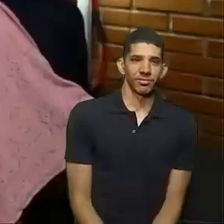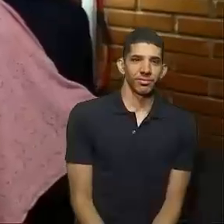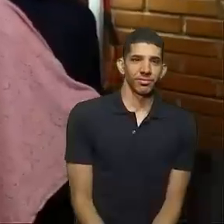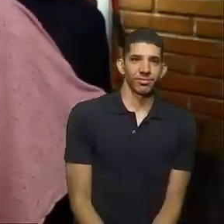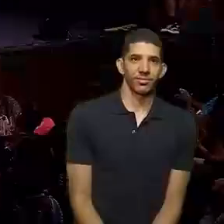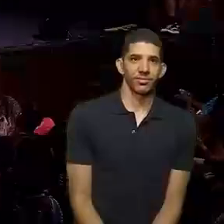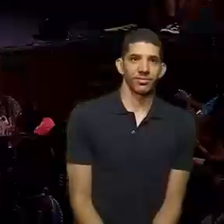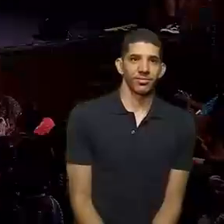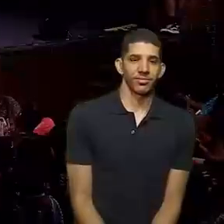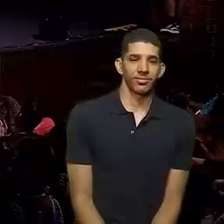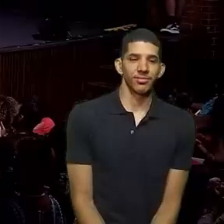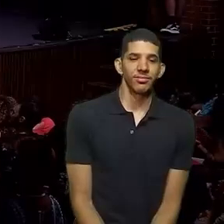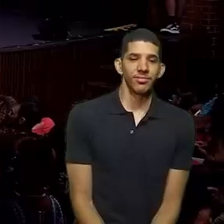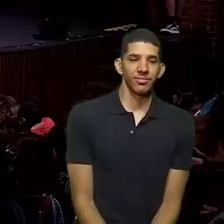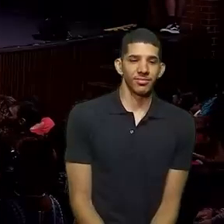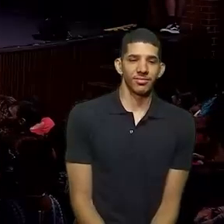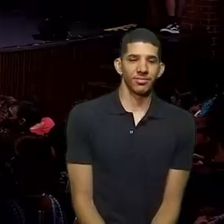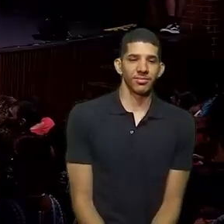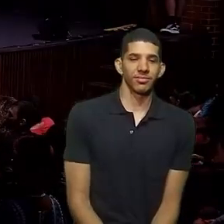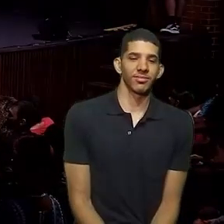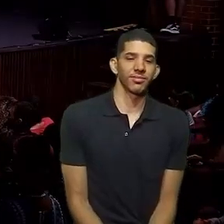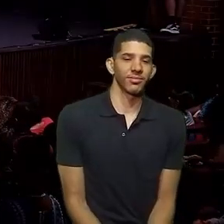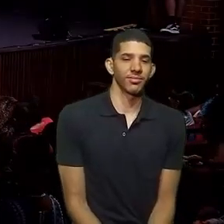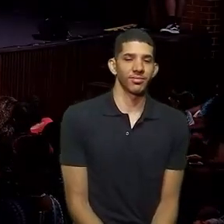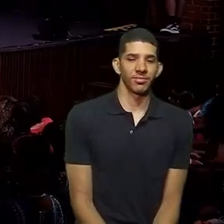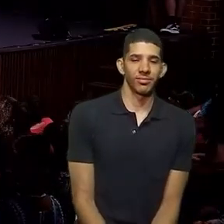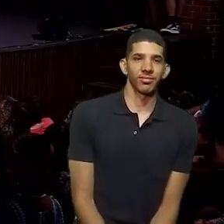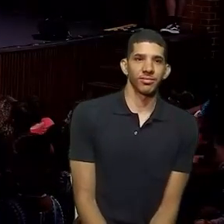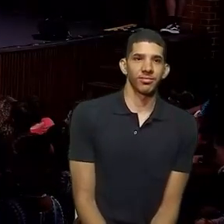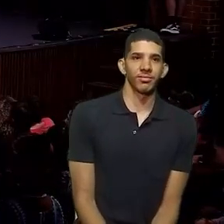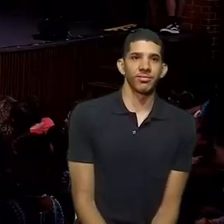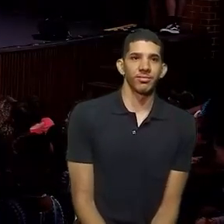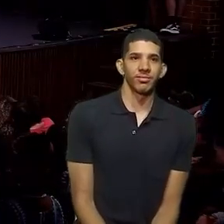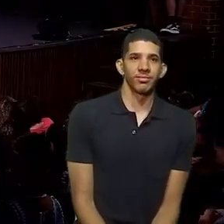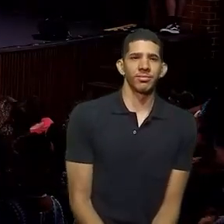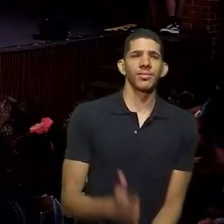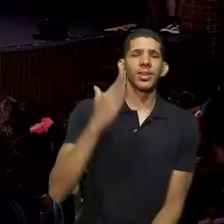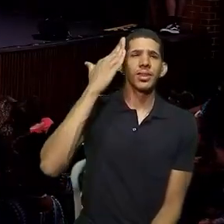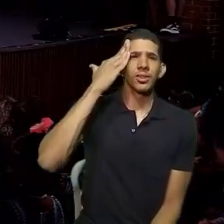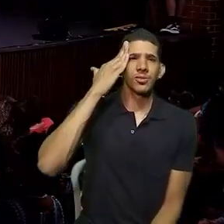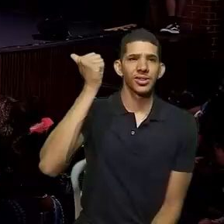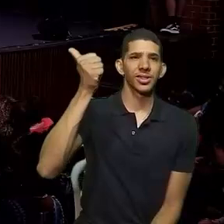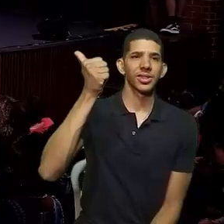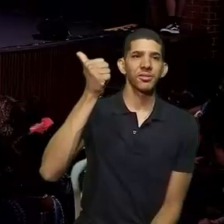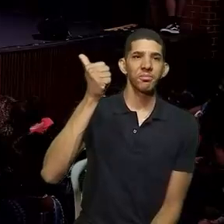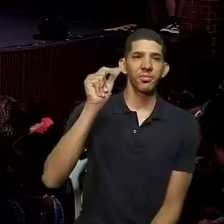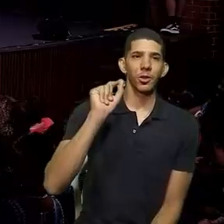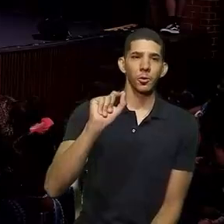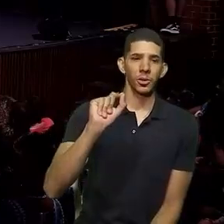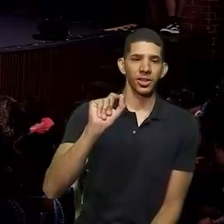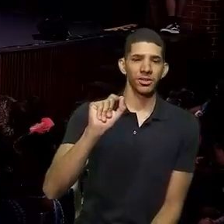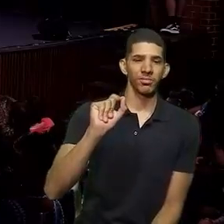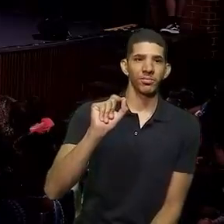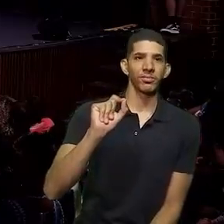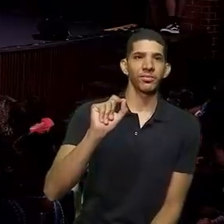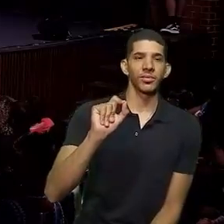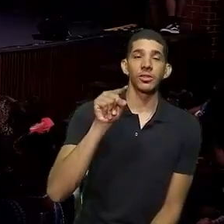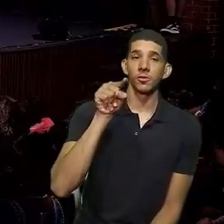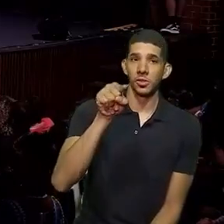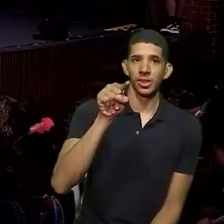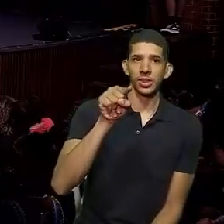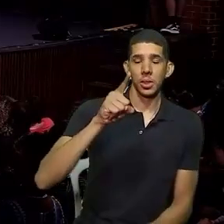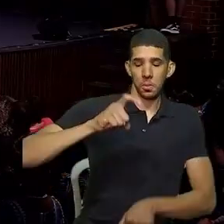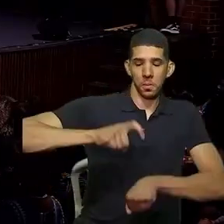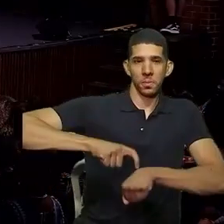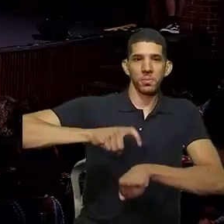Já pensou nós dois juntos, Conceição? Eu sei que a moça ali fez um sinal para a